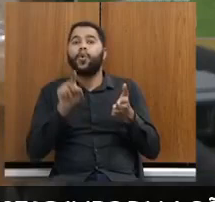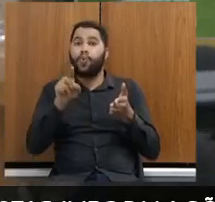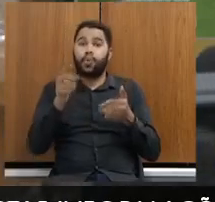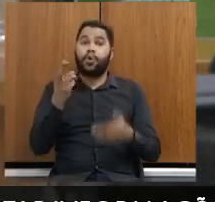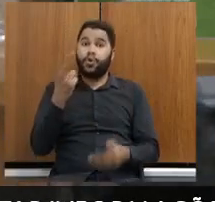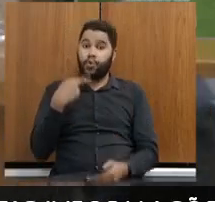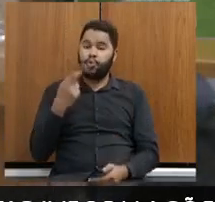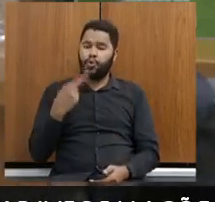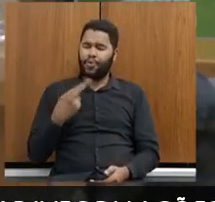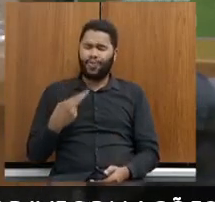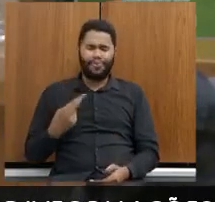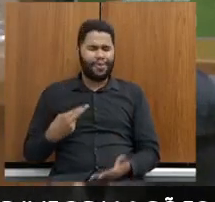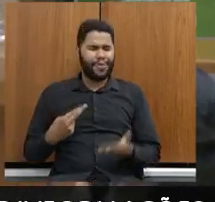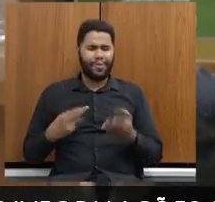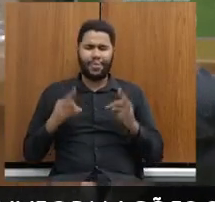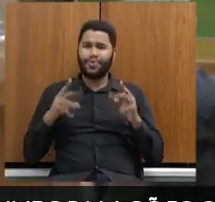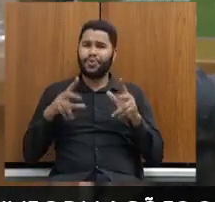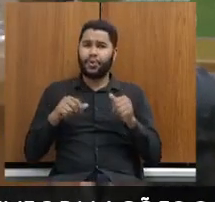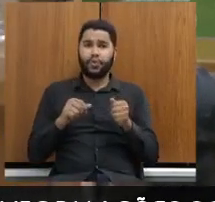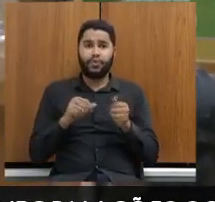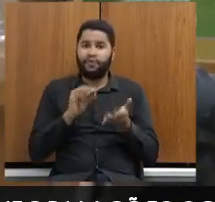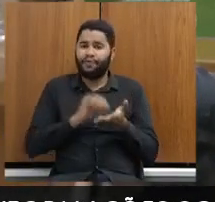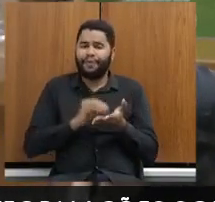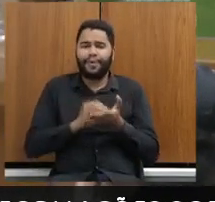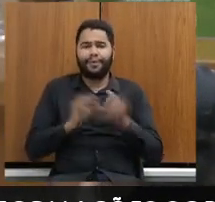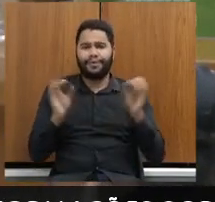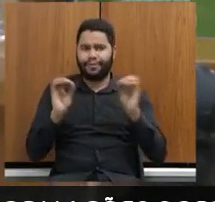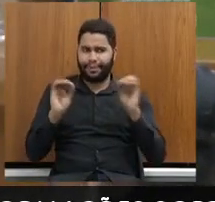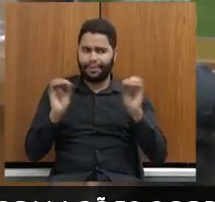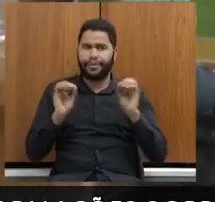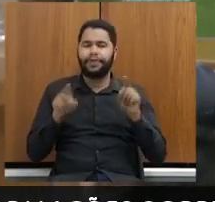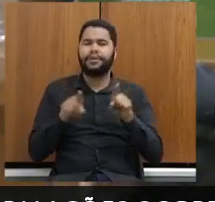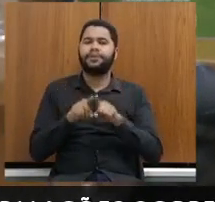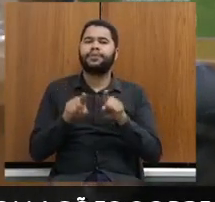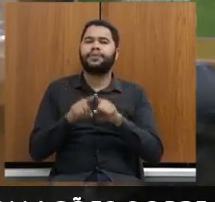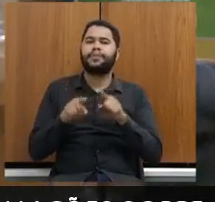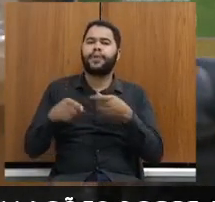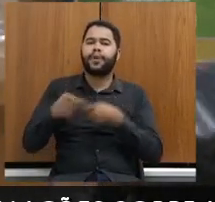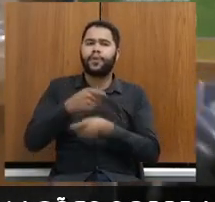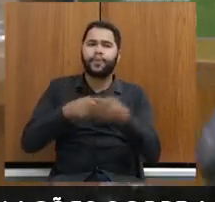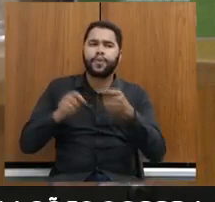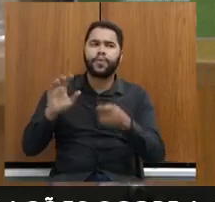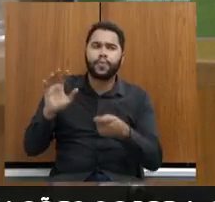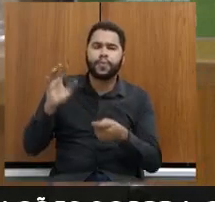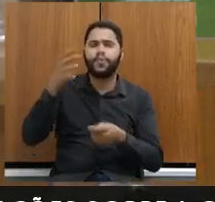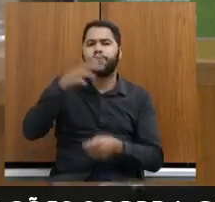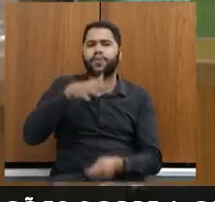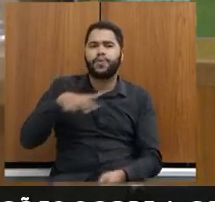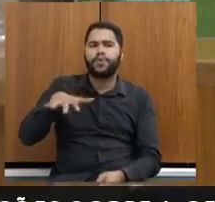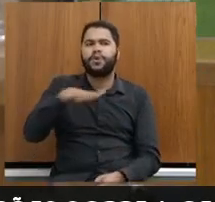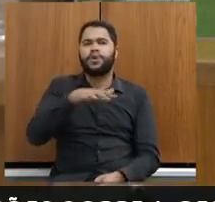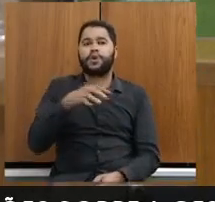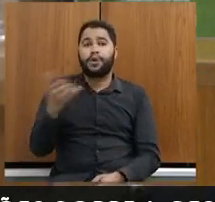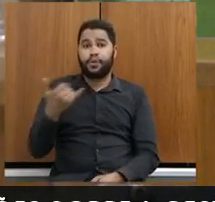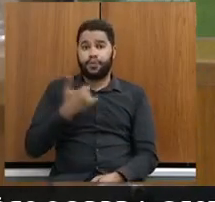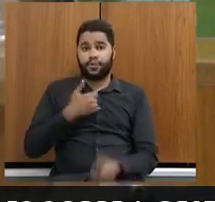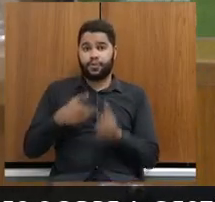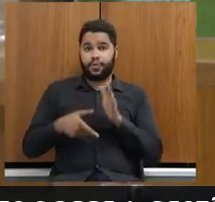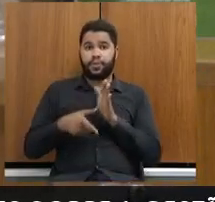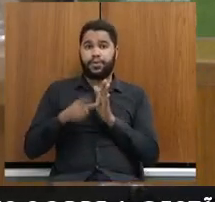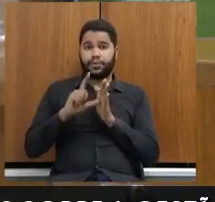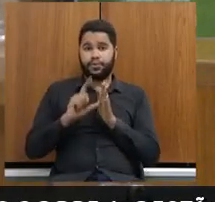senhor não deu resposta de inclusive aquelas operações que envolvem na região que o senhor induzir avisou antes que